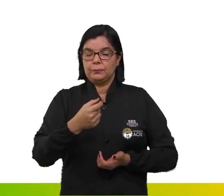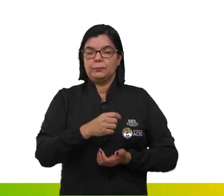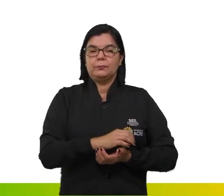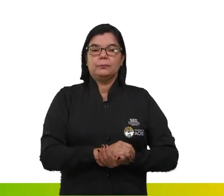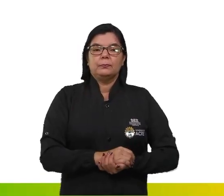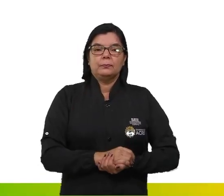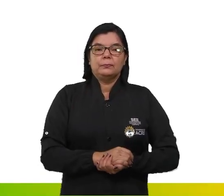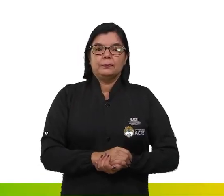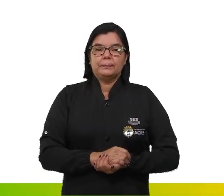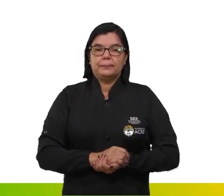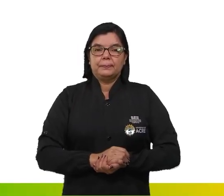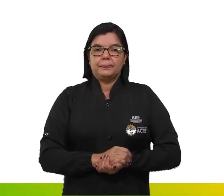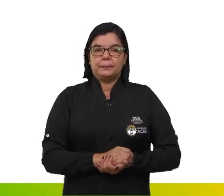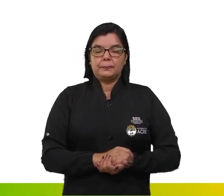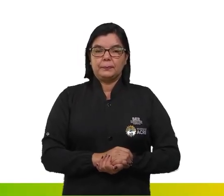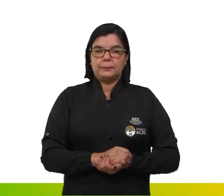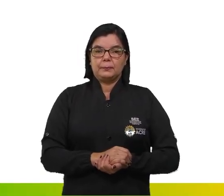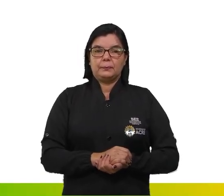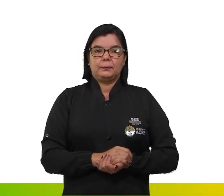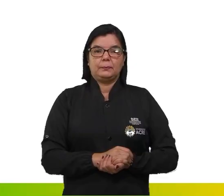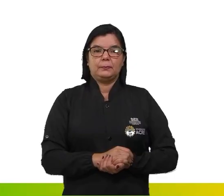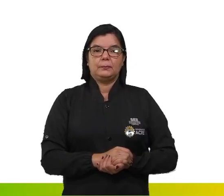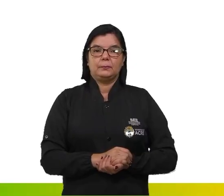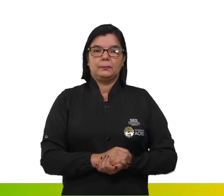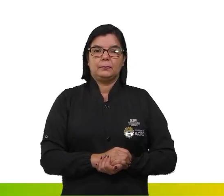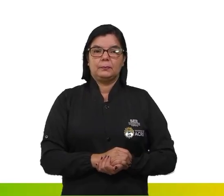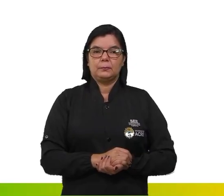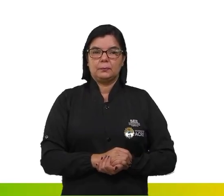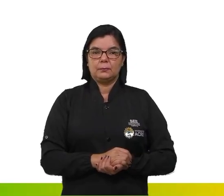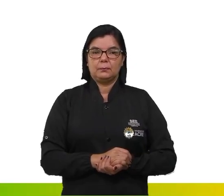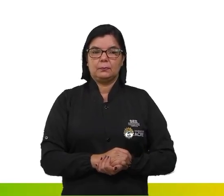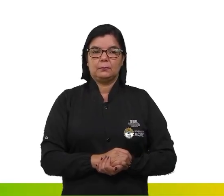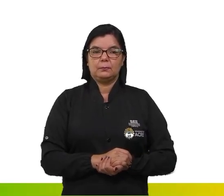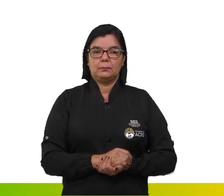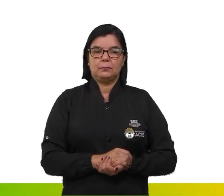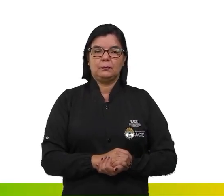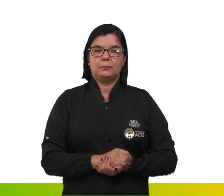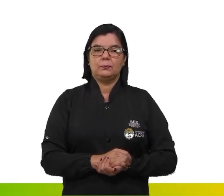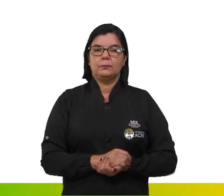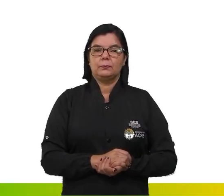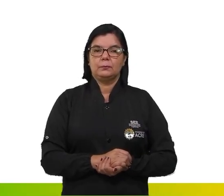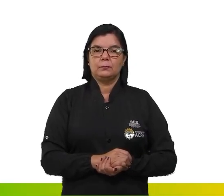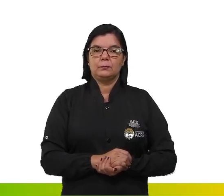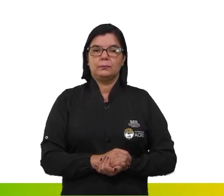centímetros. Aqui vou colocar C. Deixa eu ajeitar para não ficar feio.